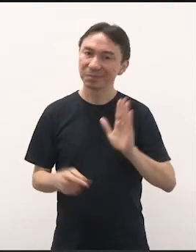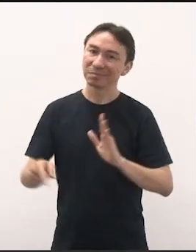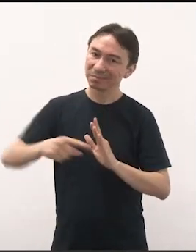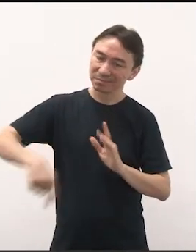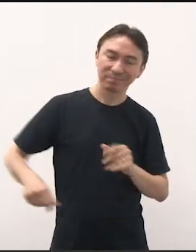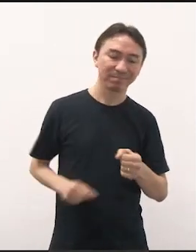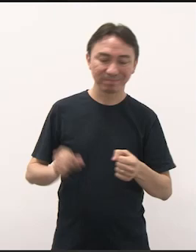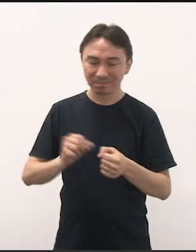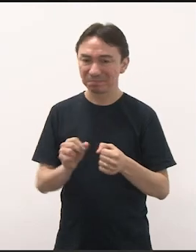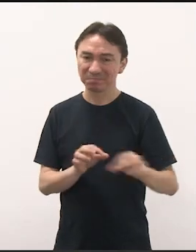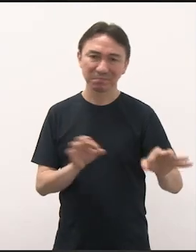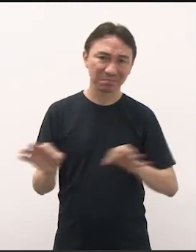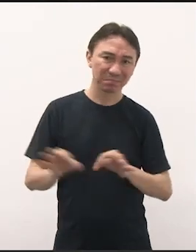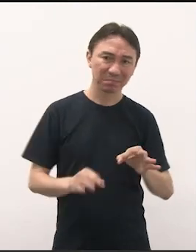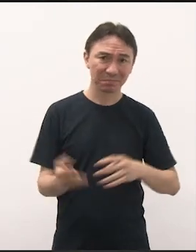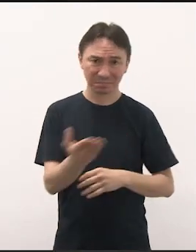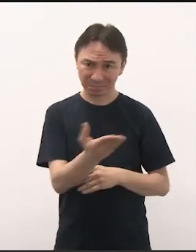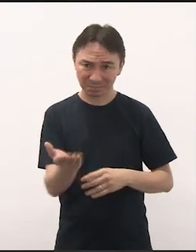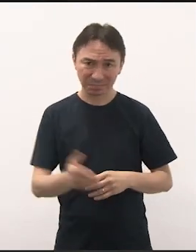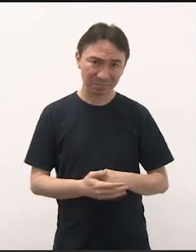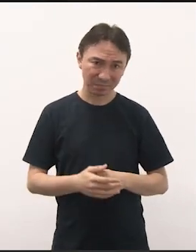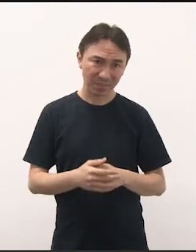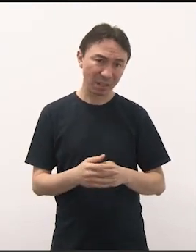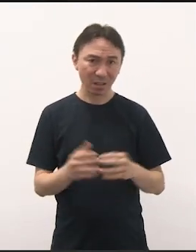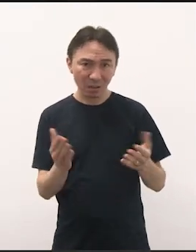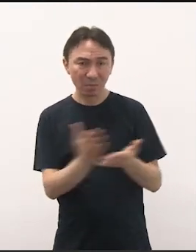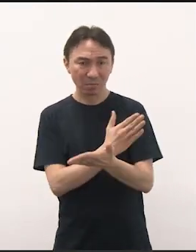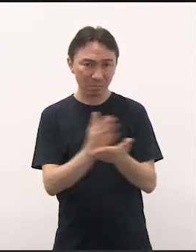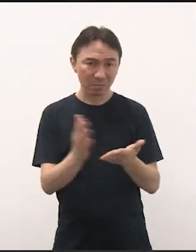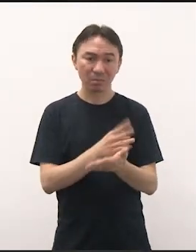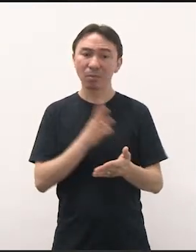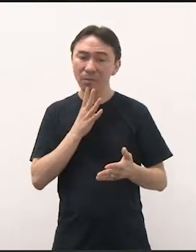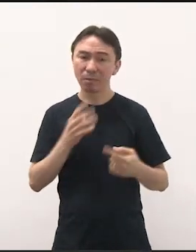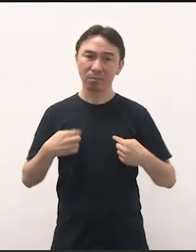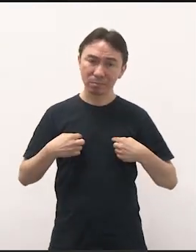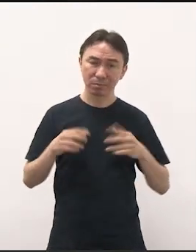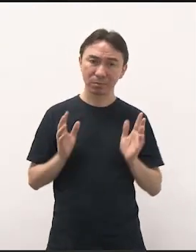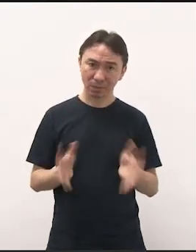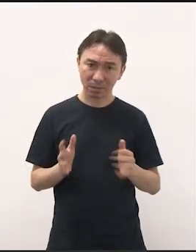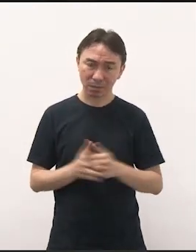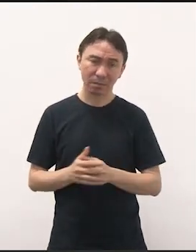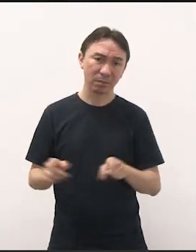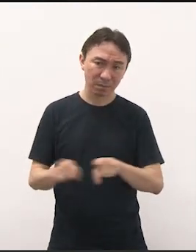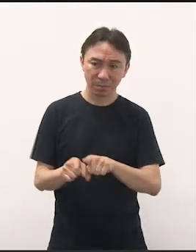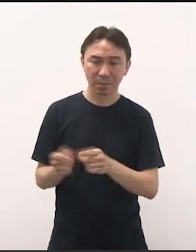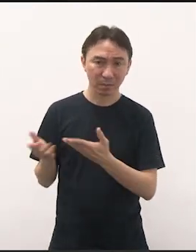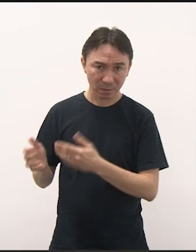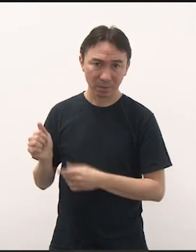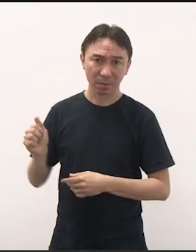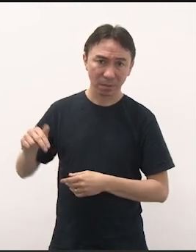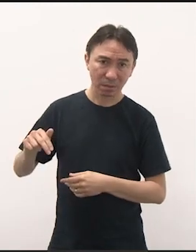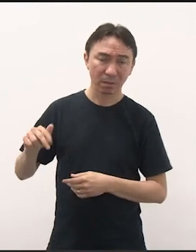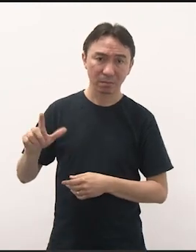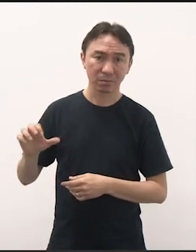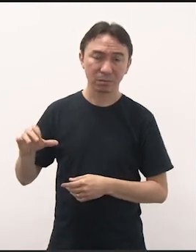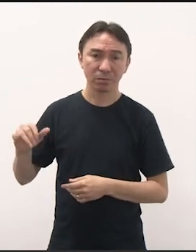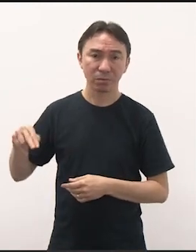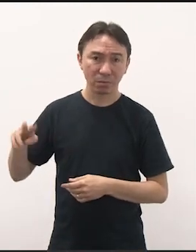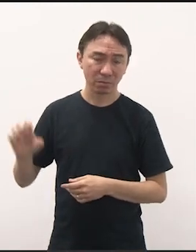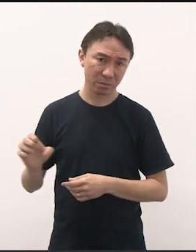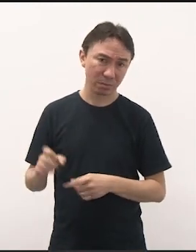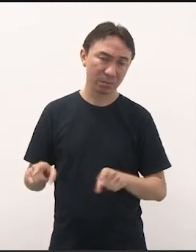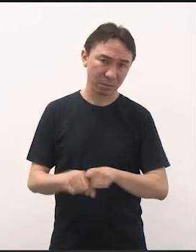vocês já me conheçam, assim como conheçam a Alcione de outras formações, e a gente tem o desafio, né, que já era